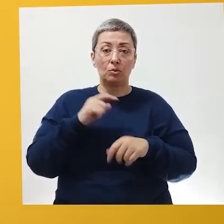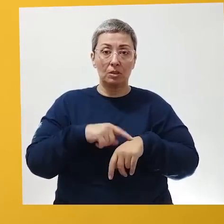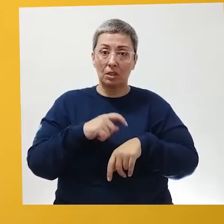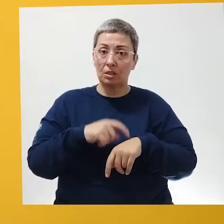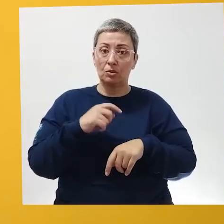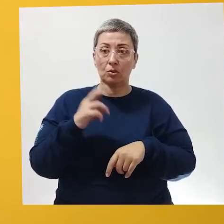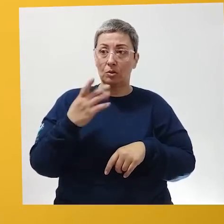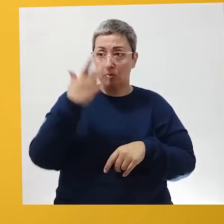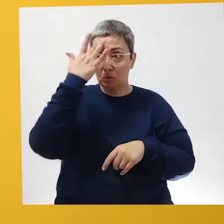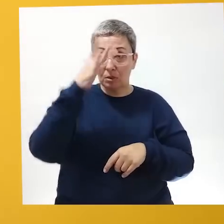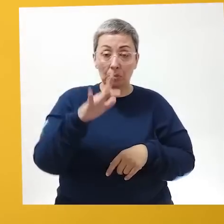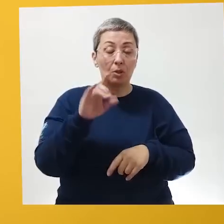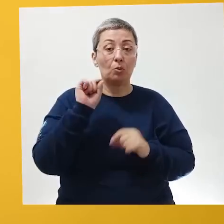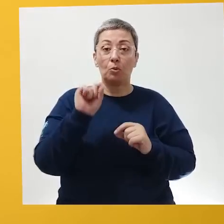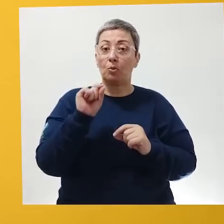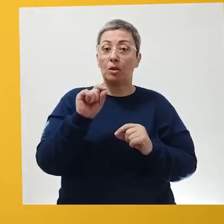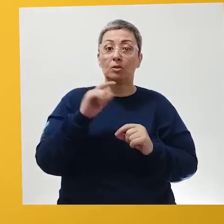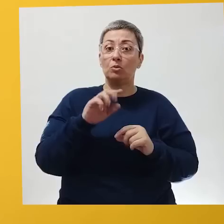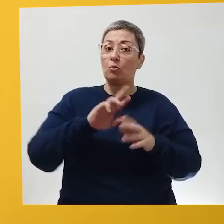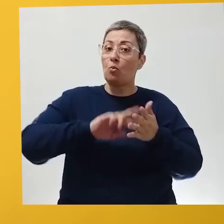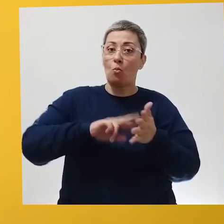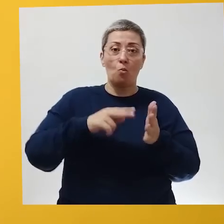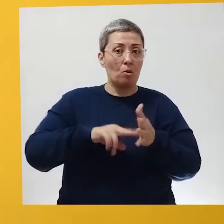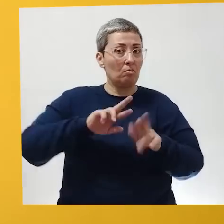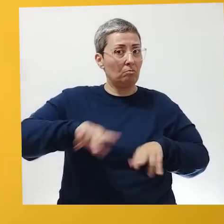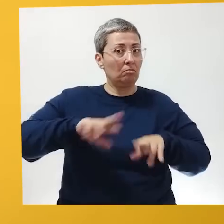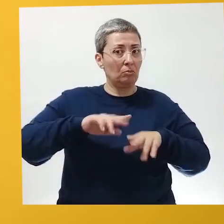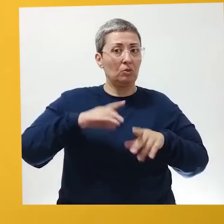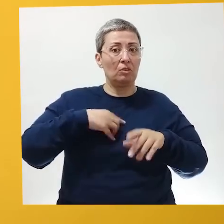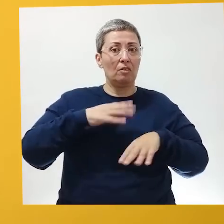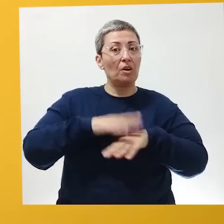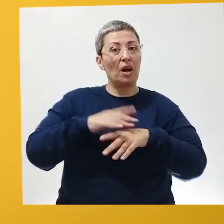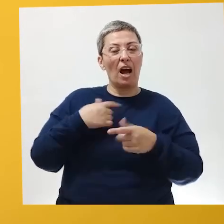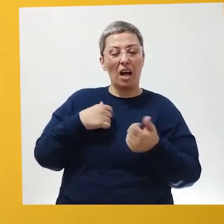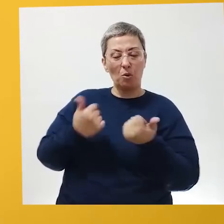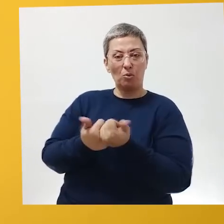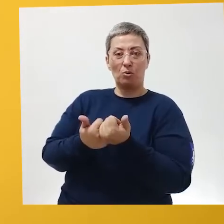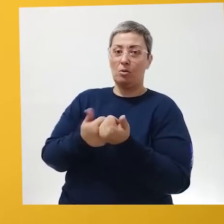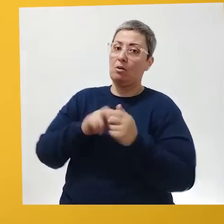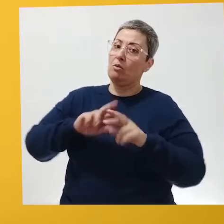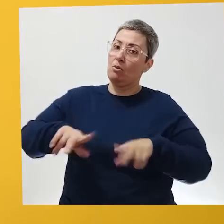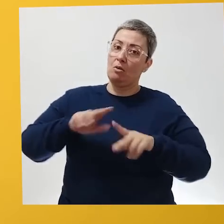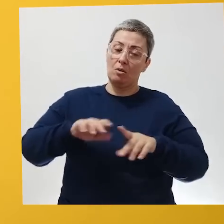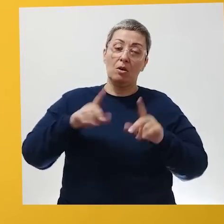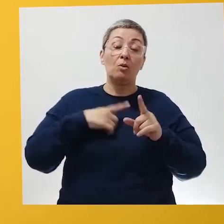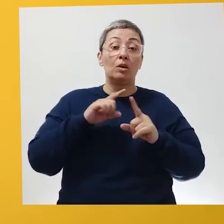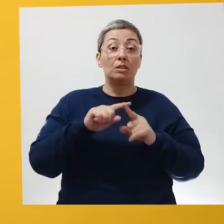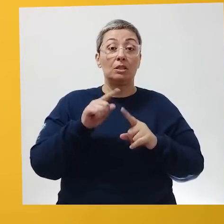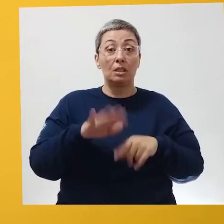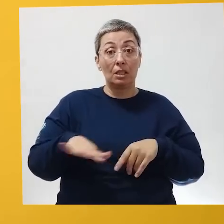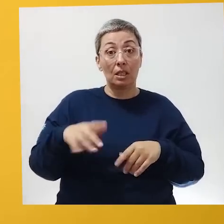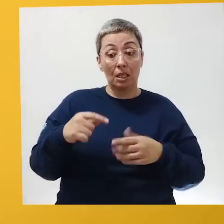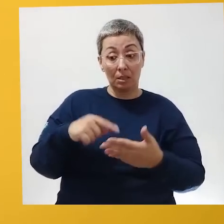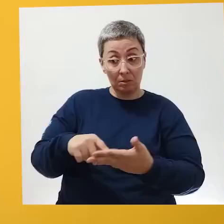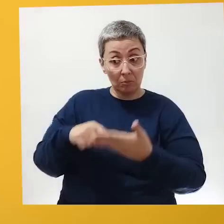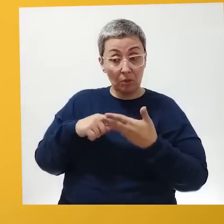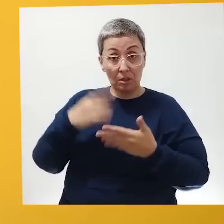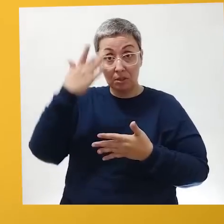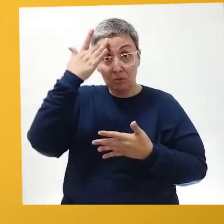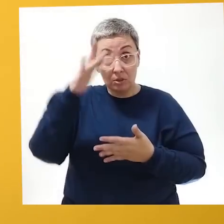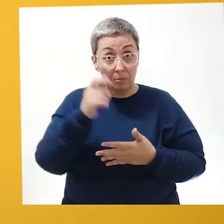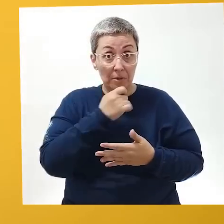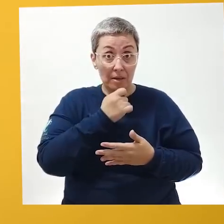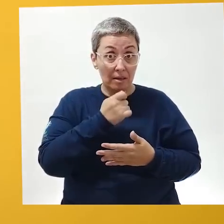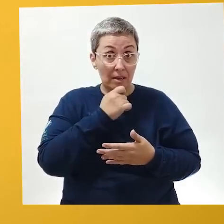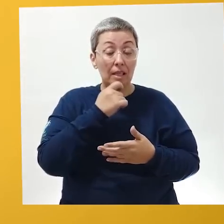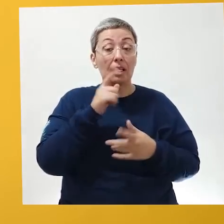criança não saber, né, não significa que a gente vai fazer para ela porque ela não sabe. Quando a criança me sinaliza que ela não sabe